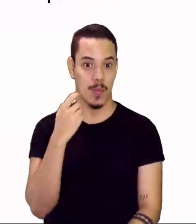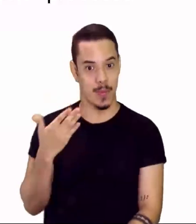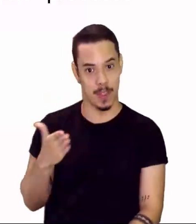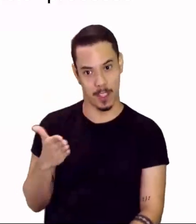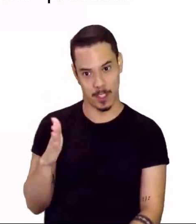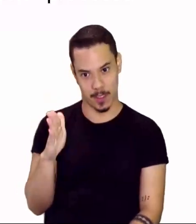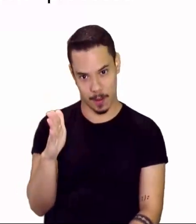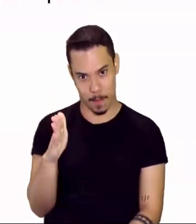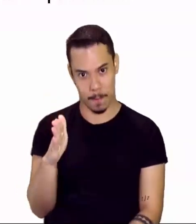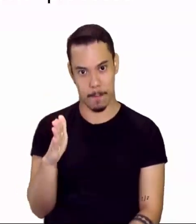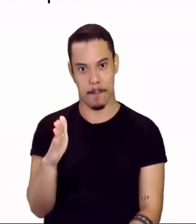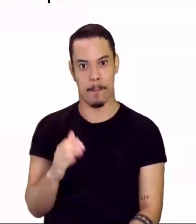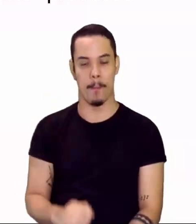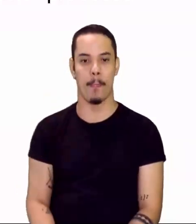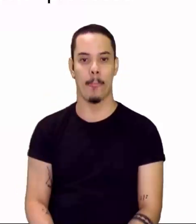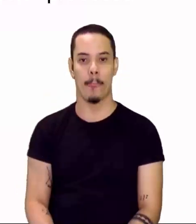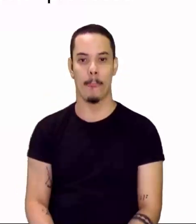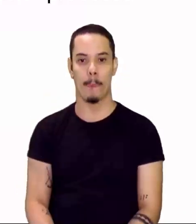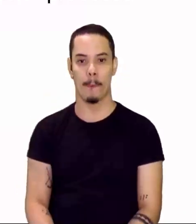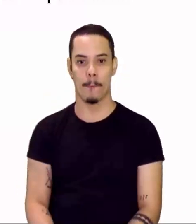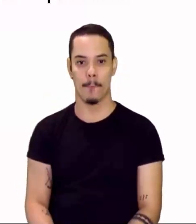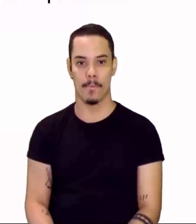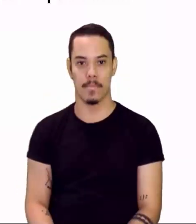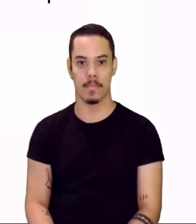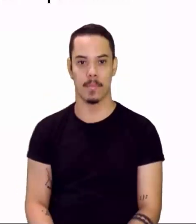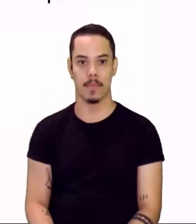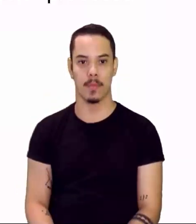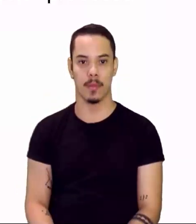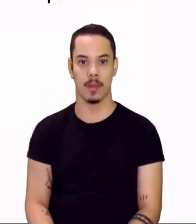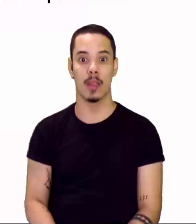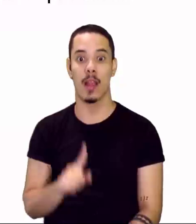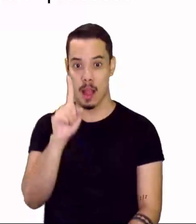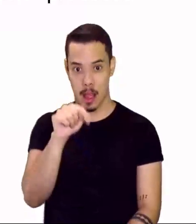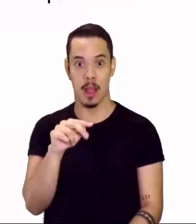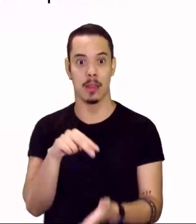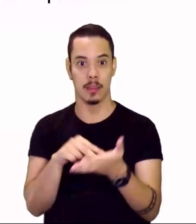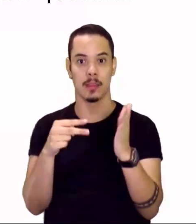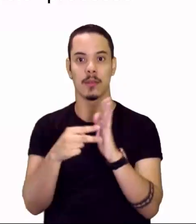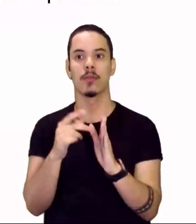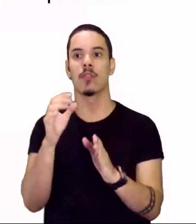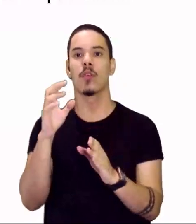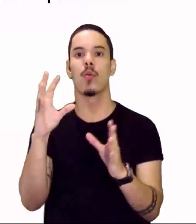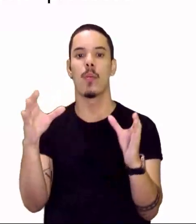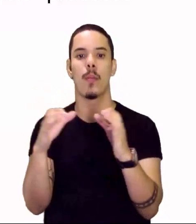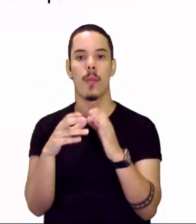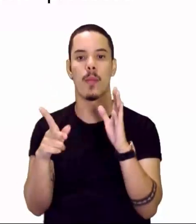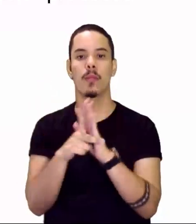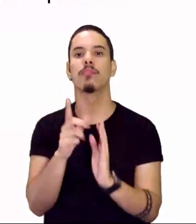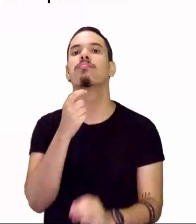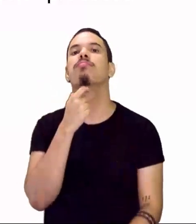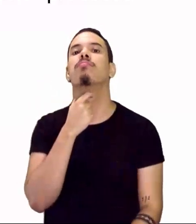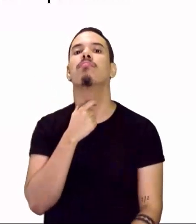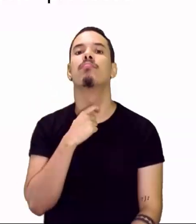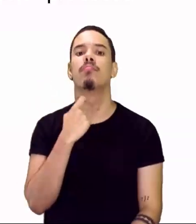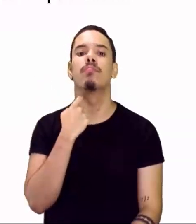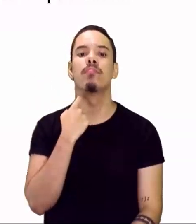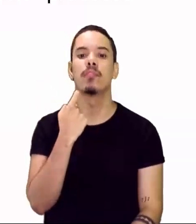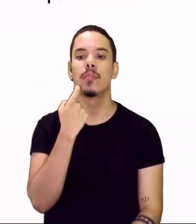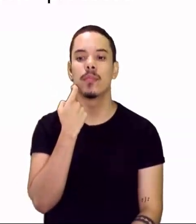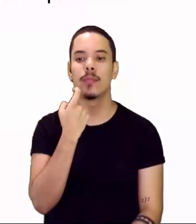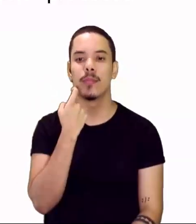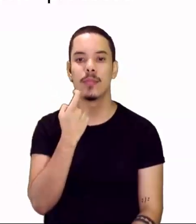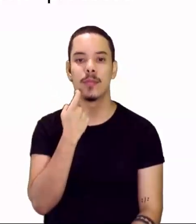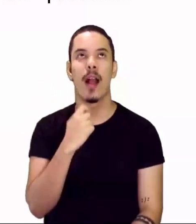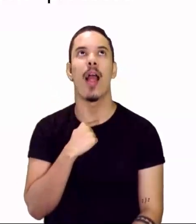assim. Pelas guerras. São guerras. Guerras são exatamente a parte que está lá na garganta do peixe. Tá certo? O nó na língua